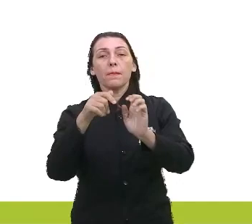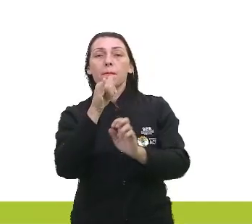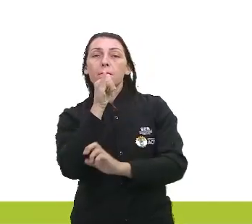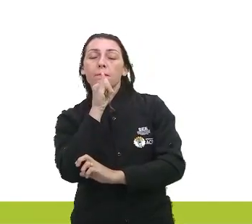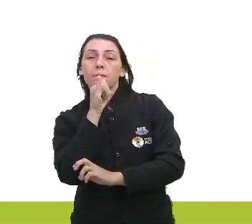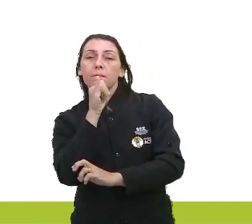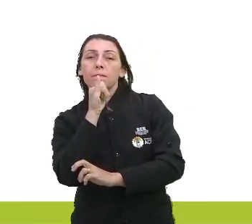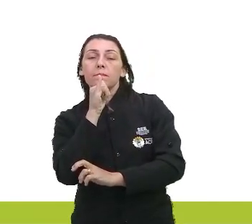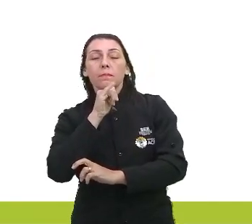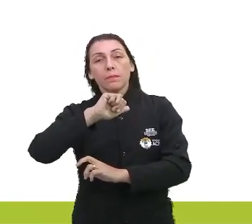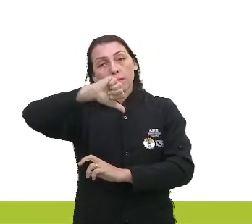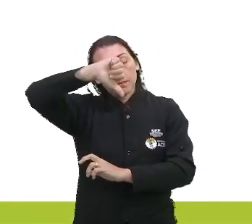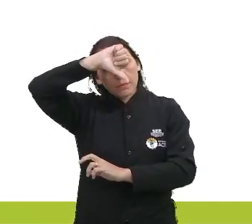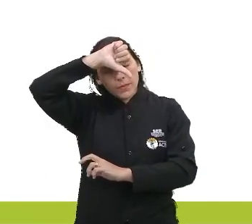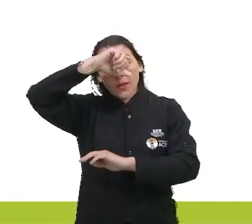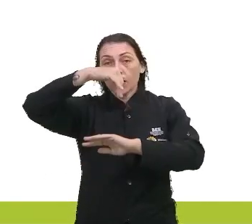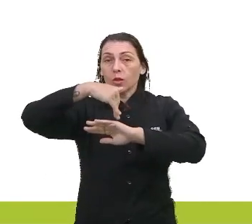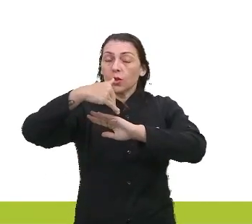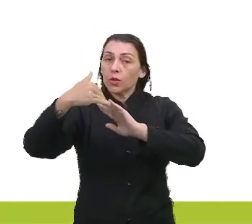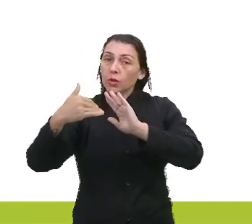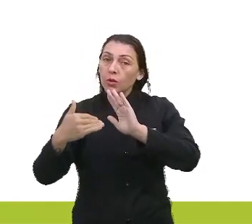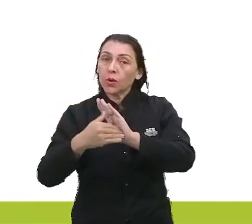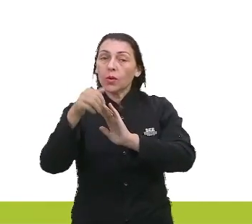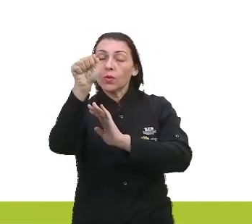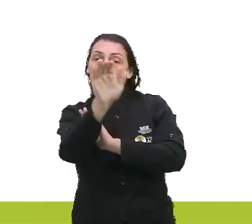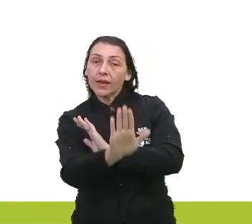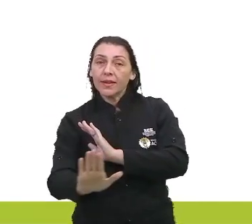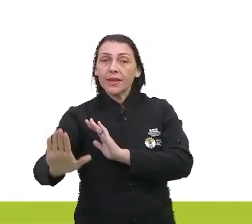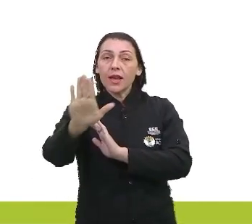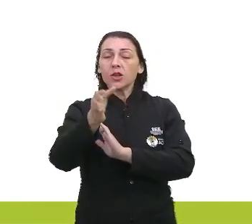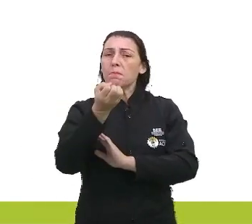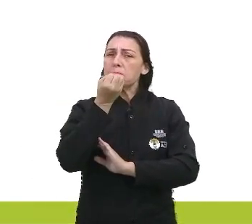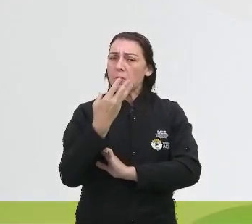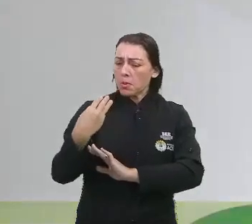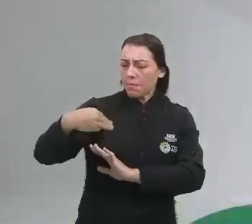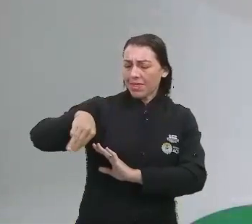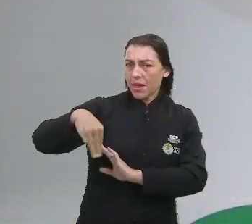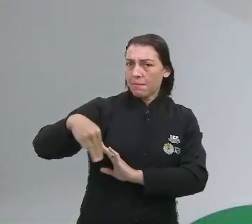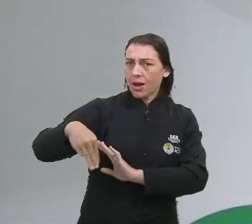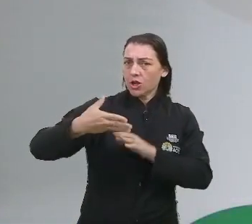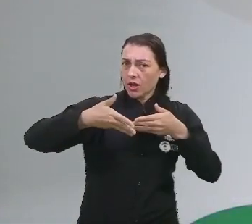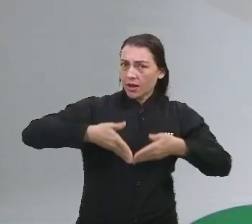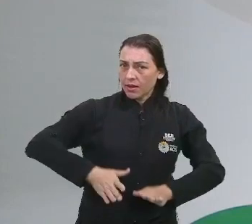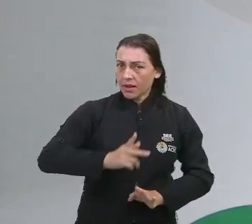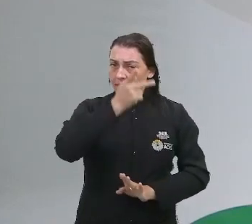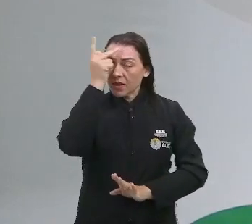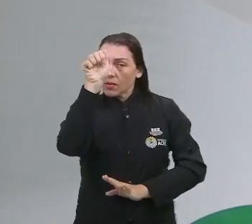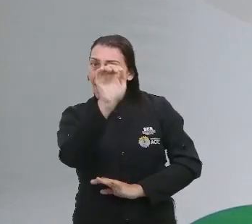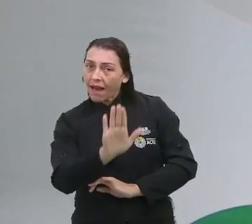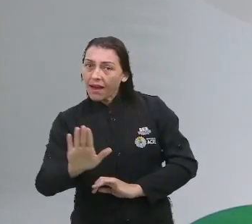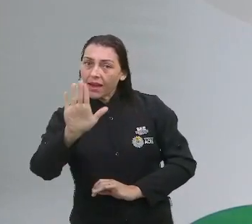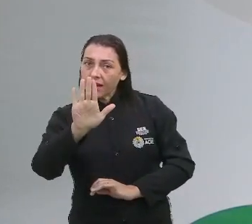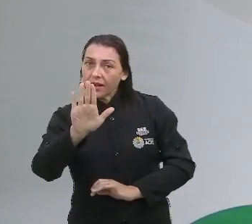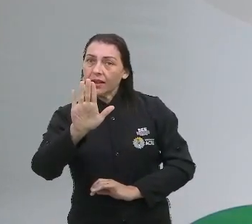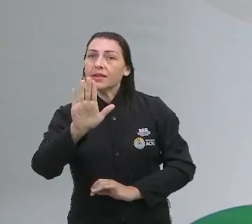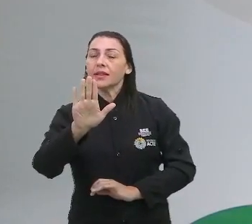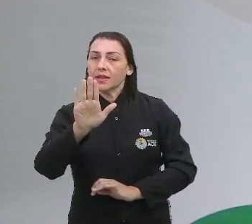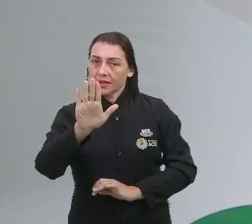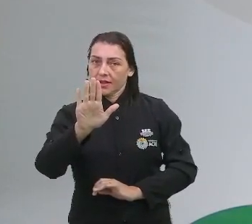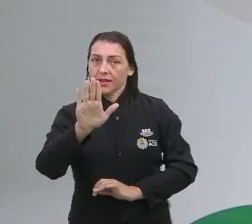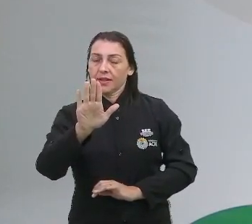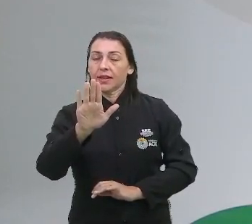exemplo, estereótipo de que todo asiático é bom em matemática. Então, de forma resumida relacionada ao estereótipo,